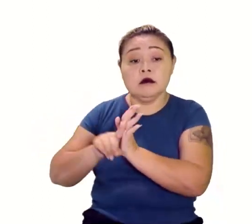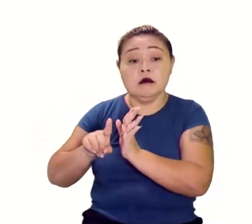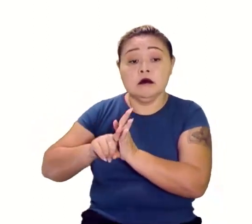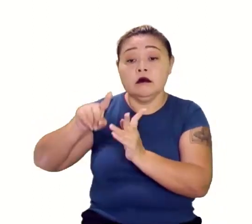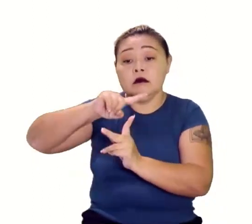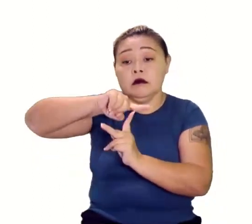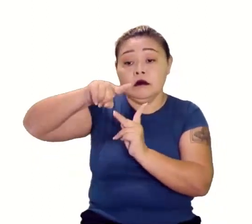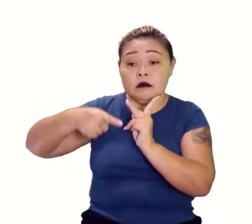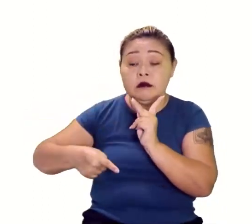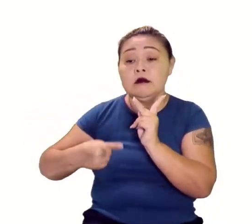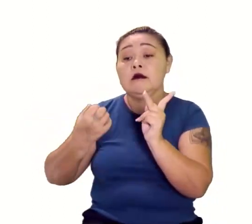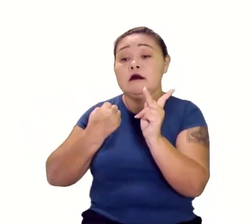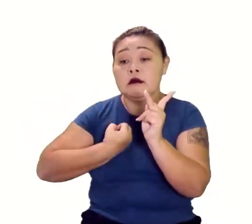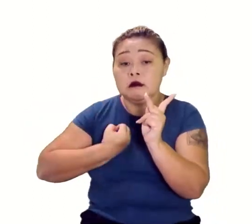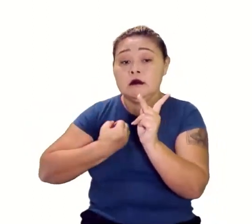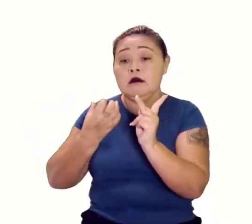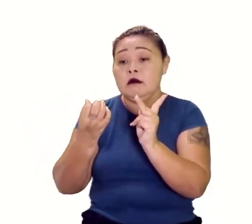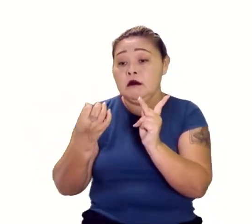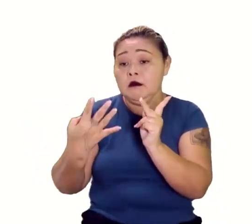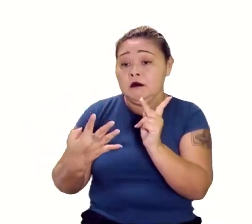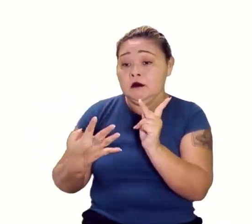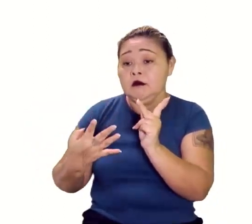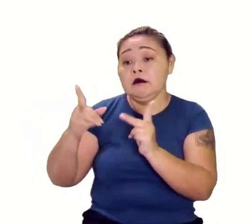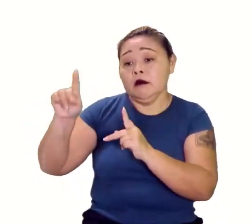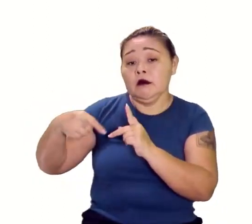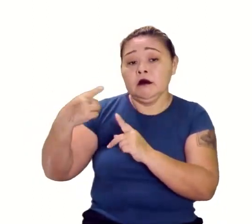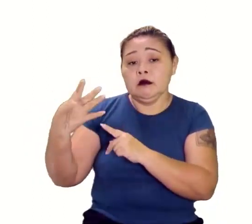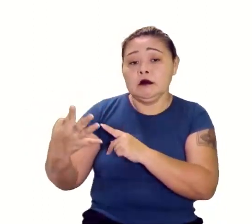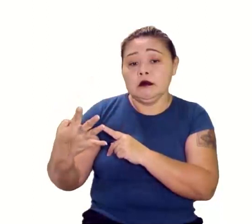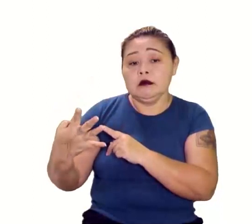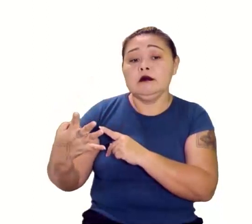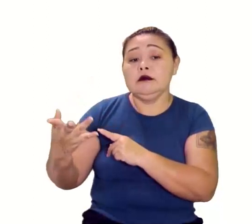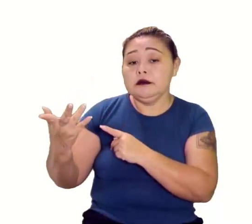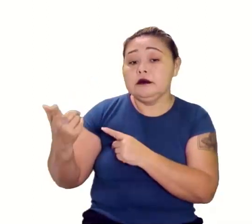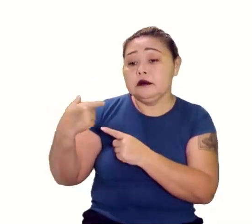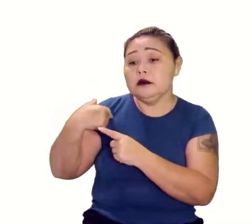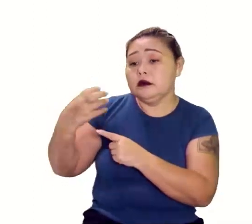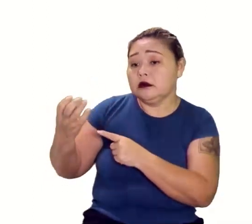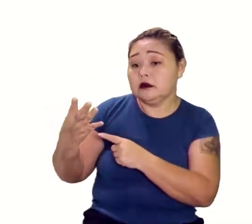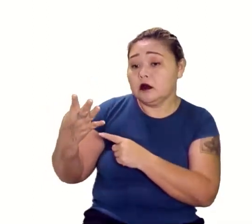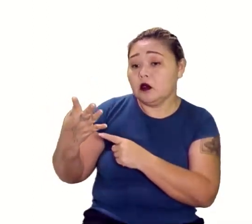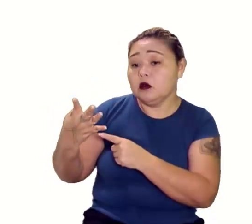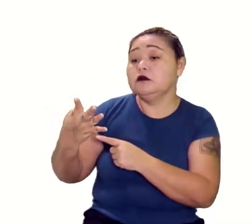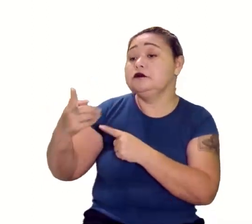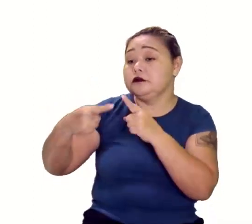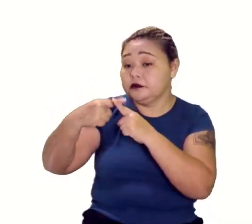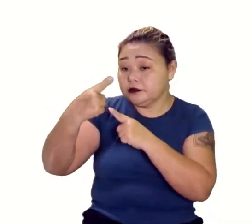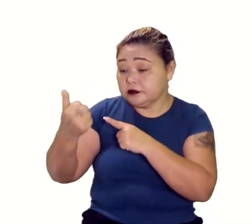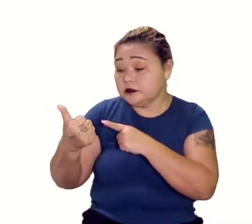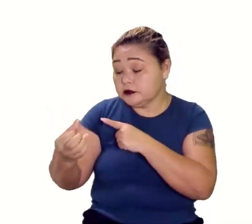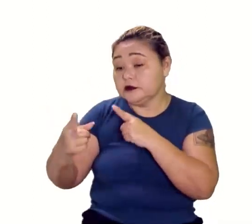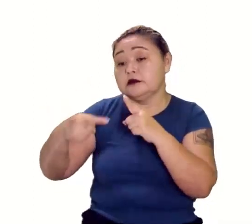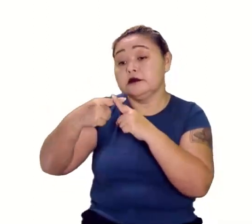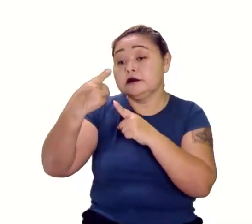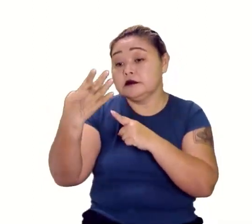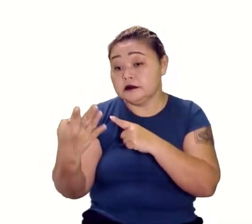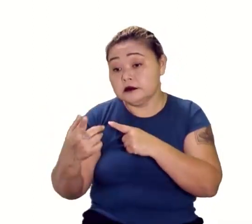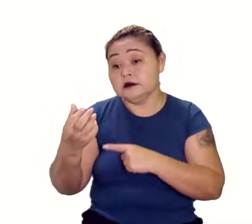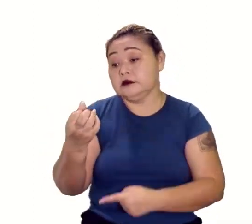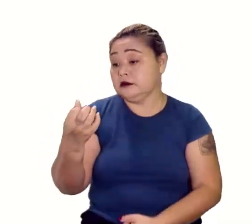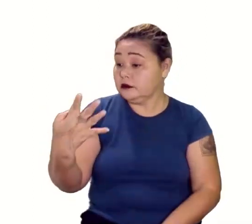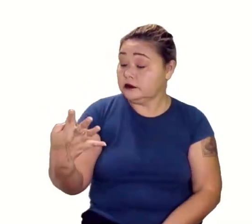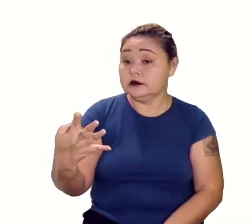que ele vezes ele dá 64? 4, nós vimos no exemplo, também, não né? foi? Agora. 4 vezes 4, 16. Vezes